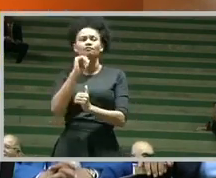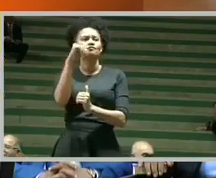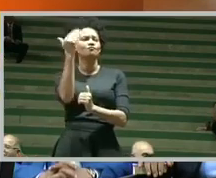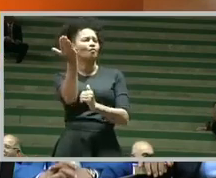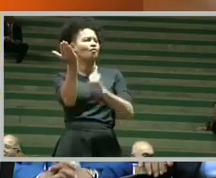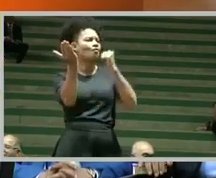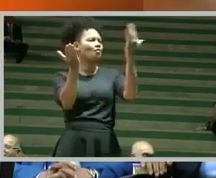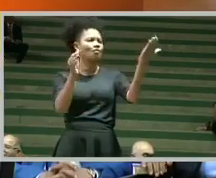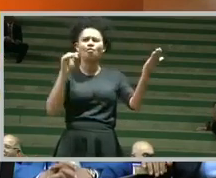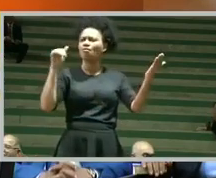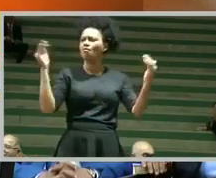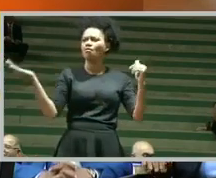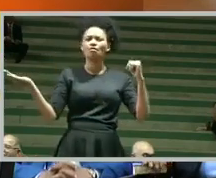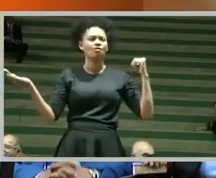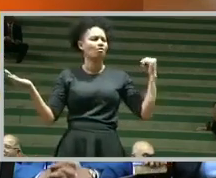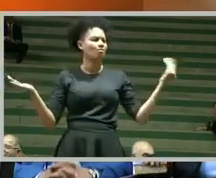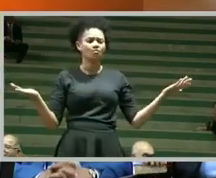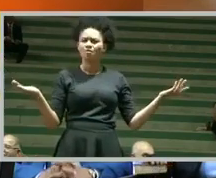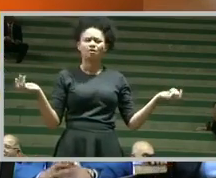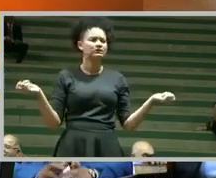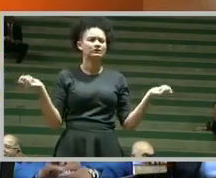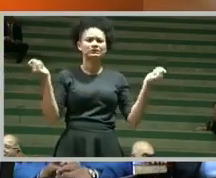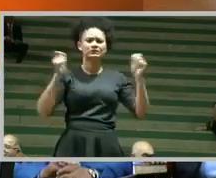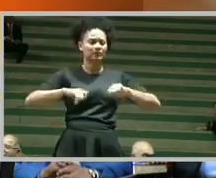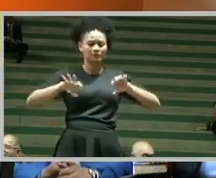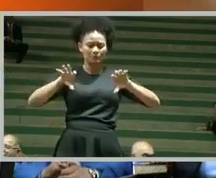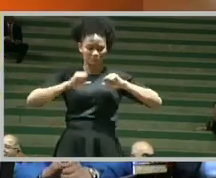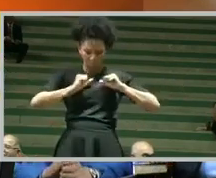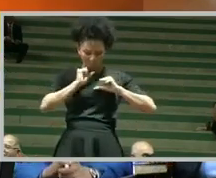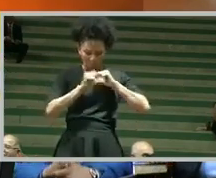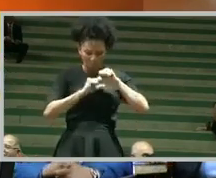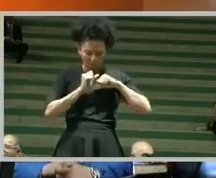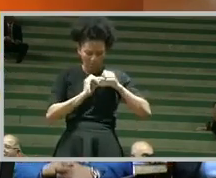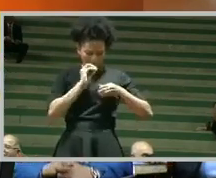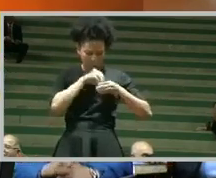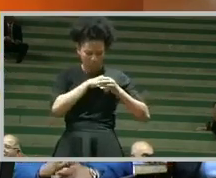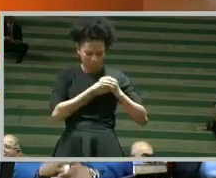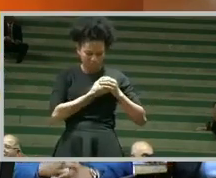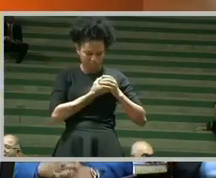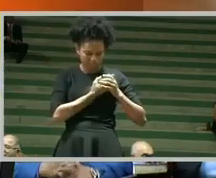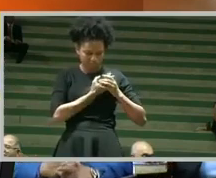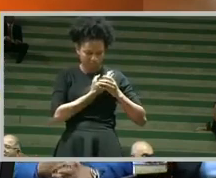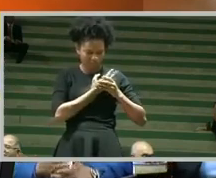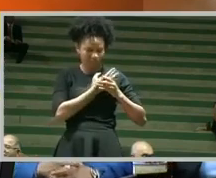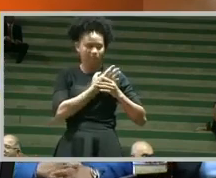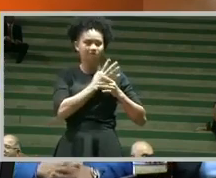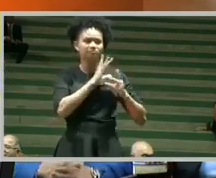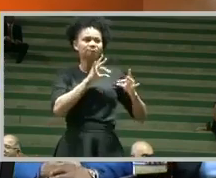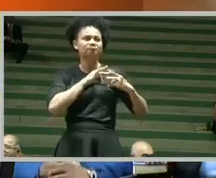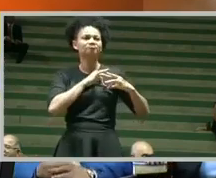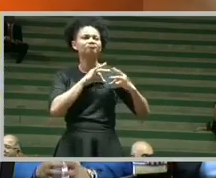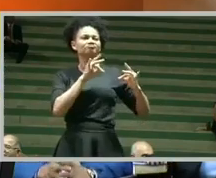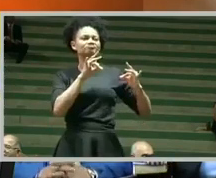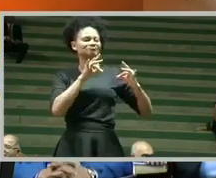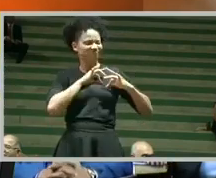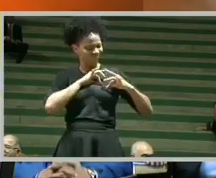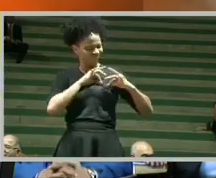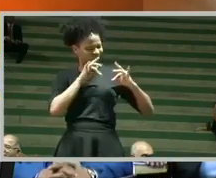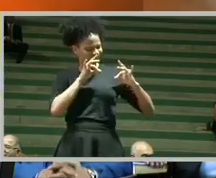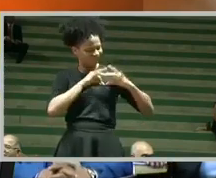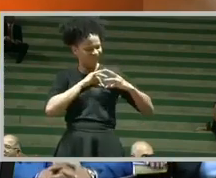fora não é capaz de mudar o que foi plantado do lado de